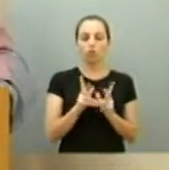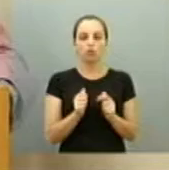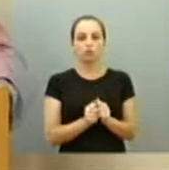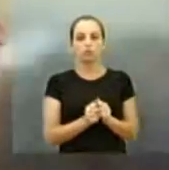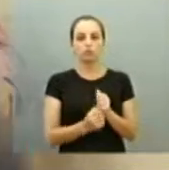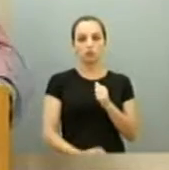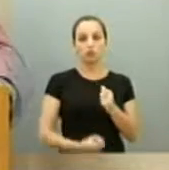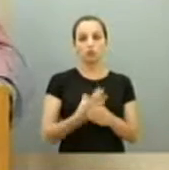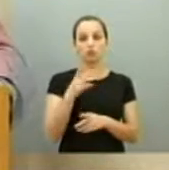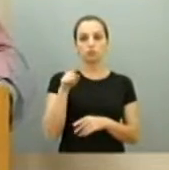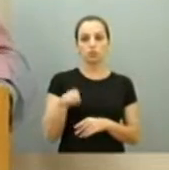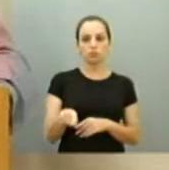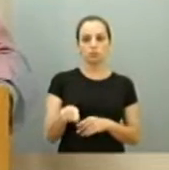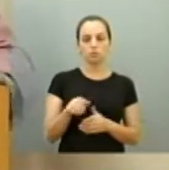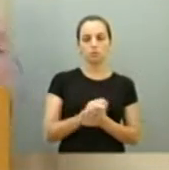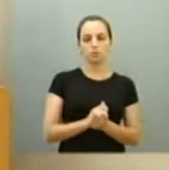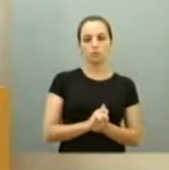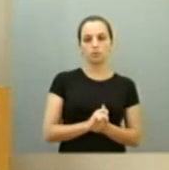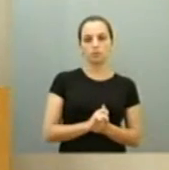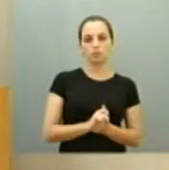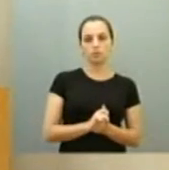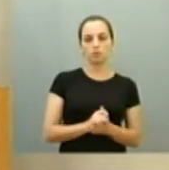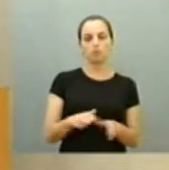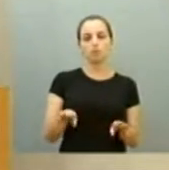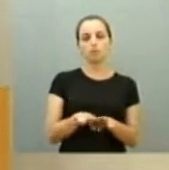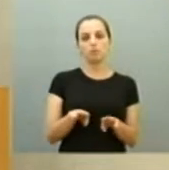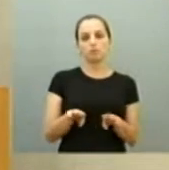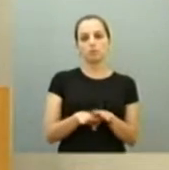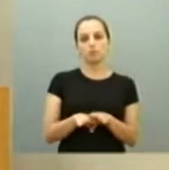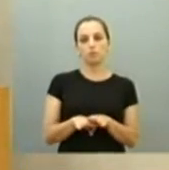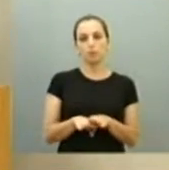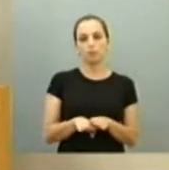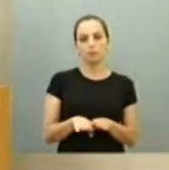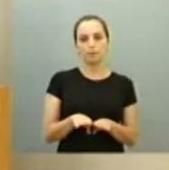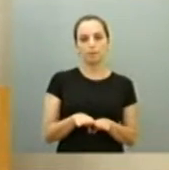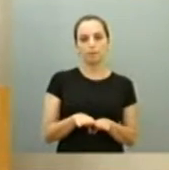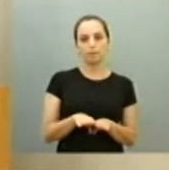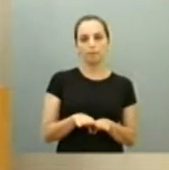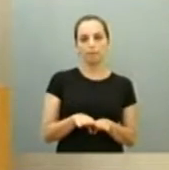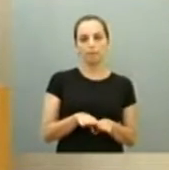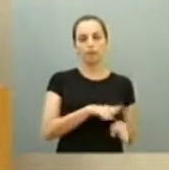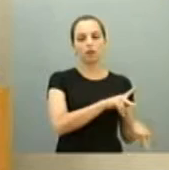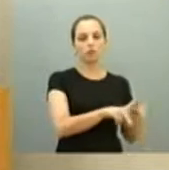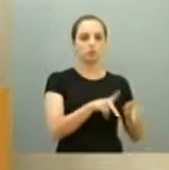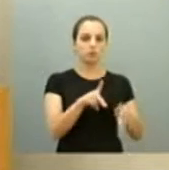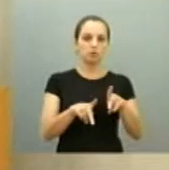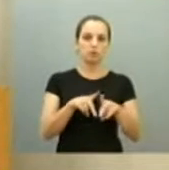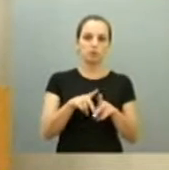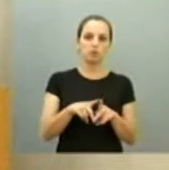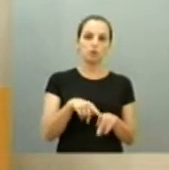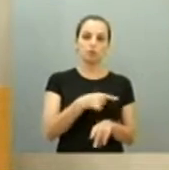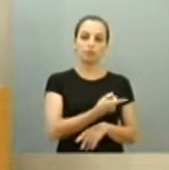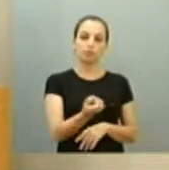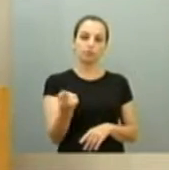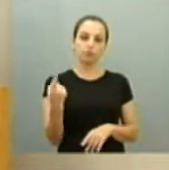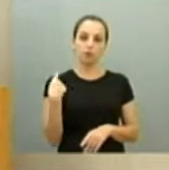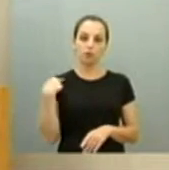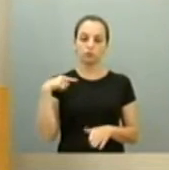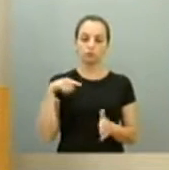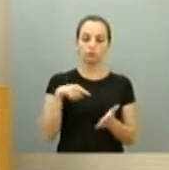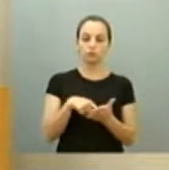lá. Também deixar aqui para a população que nós fizemos bastante